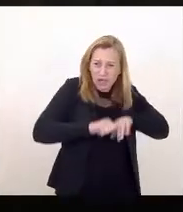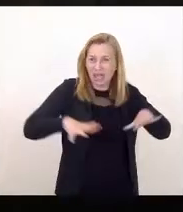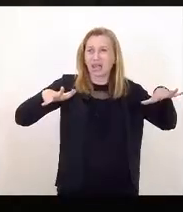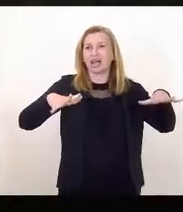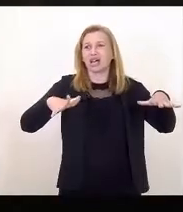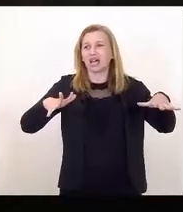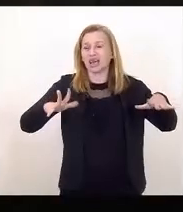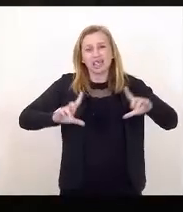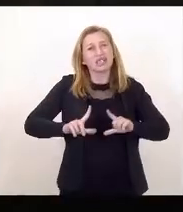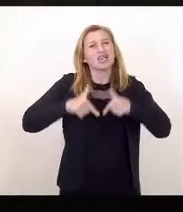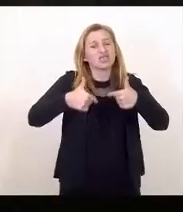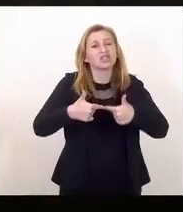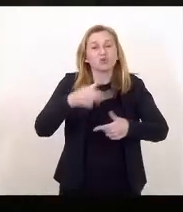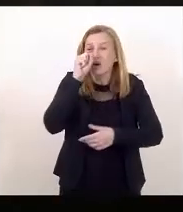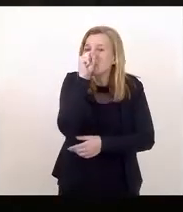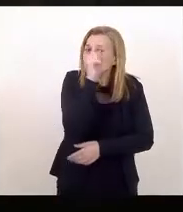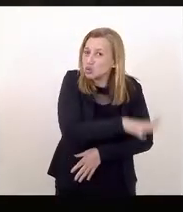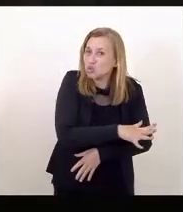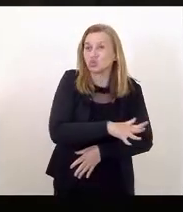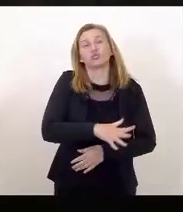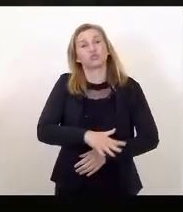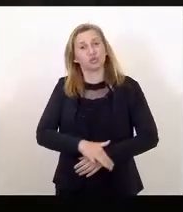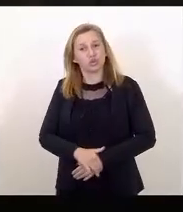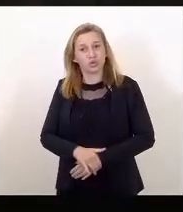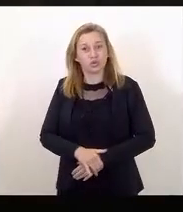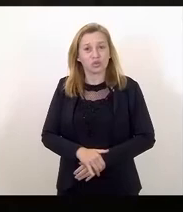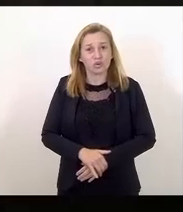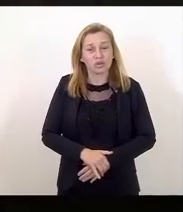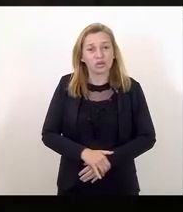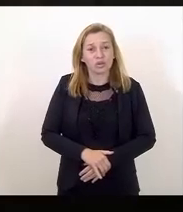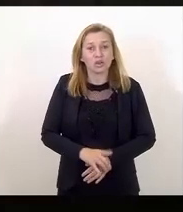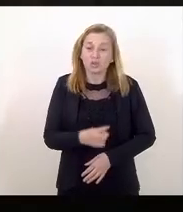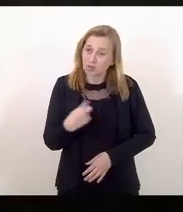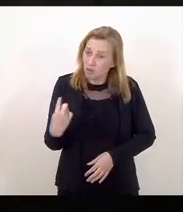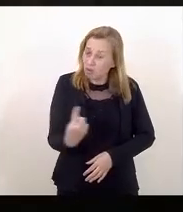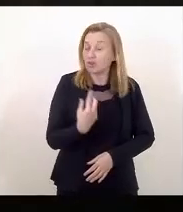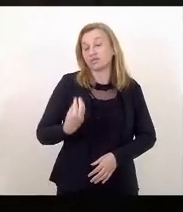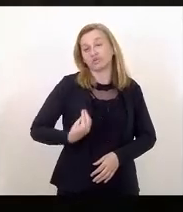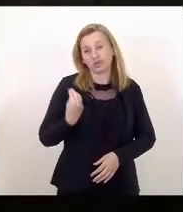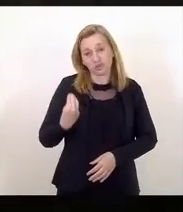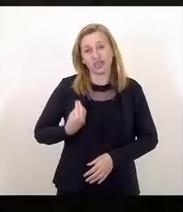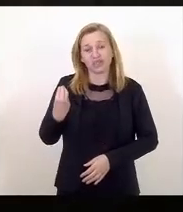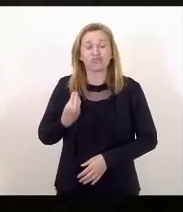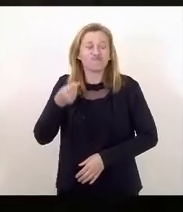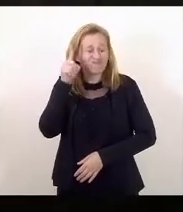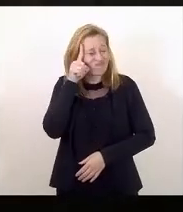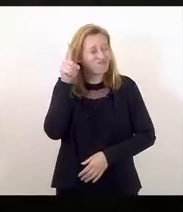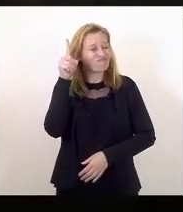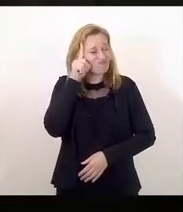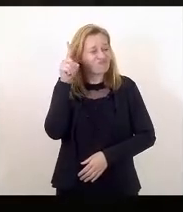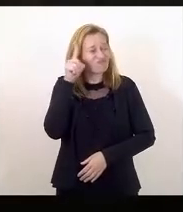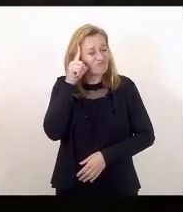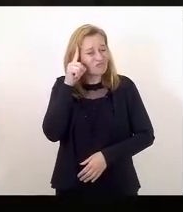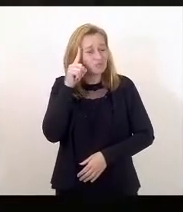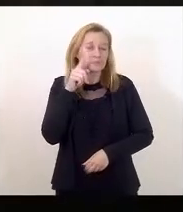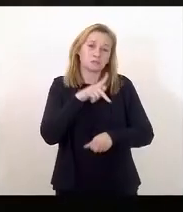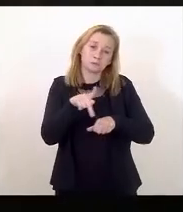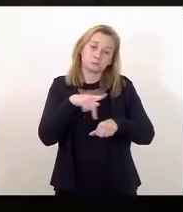dessas ações absurdas que, infelizmente, nós estamos vivendo dia a dia neste país.